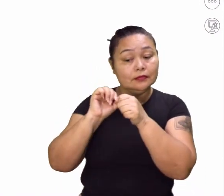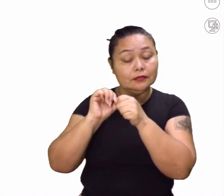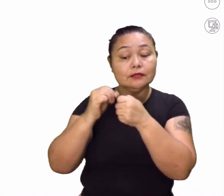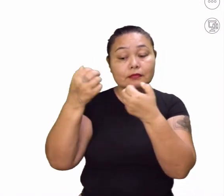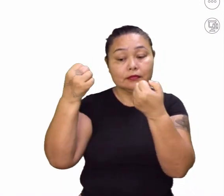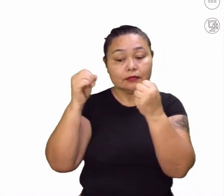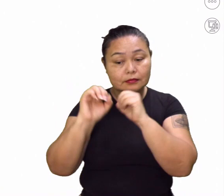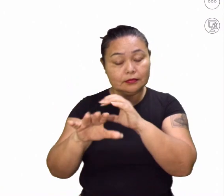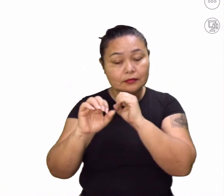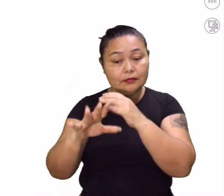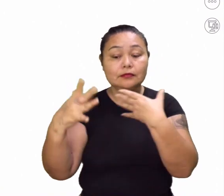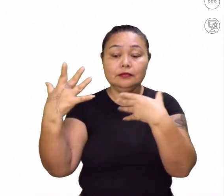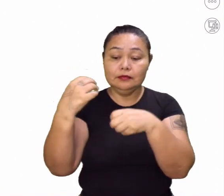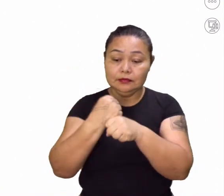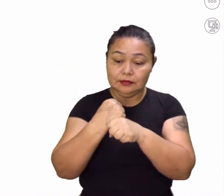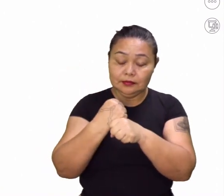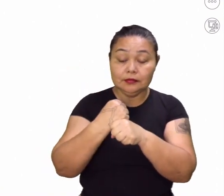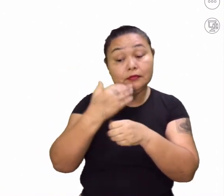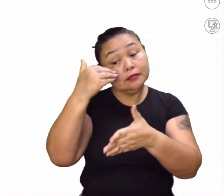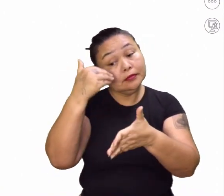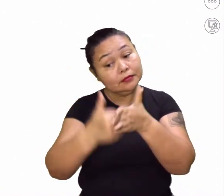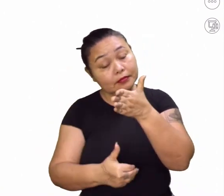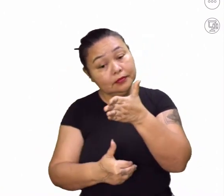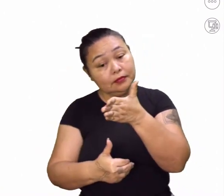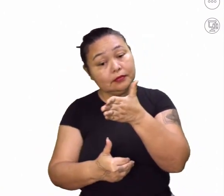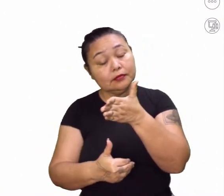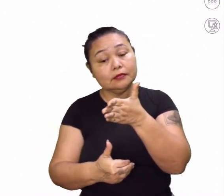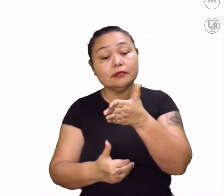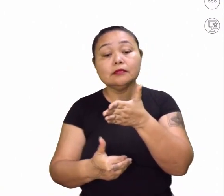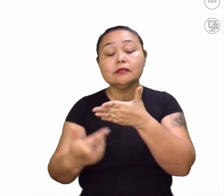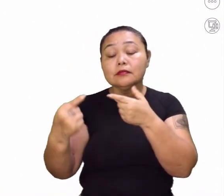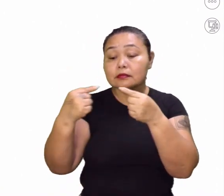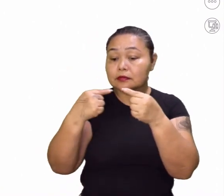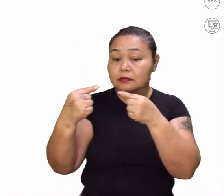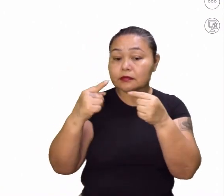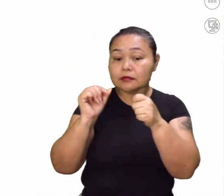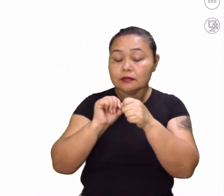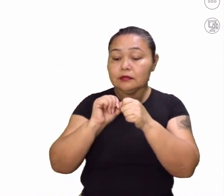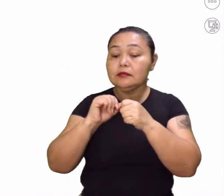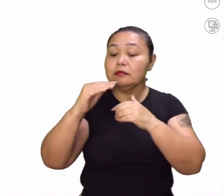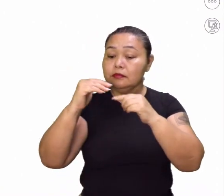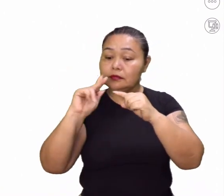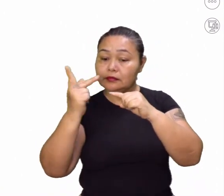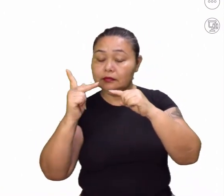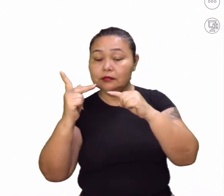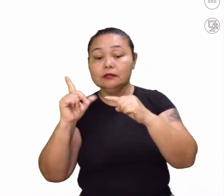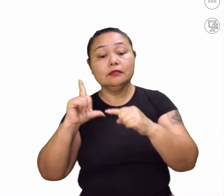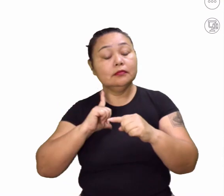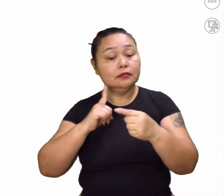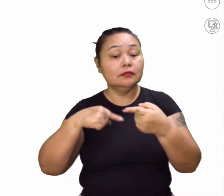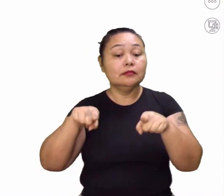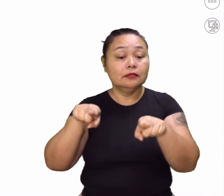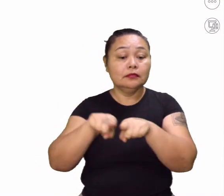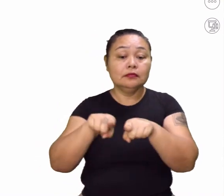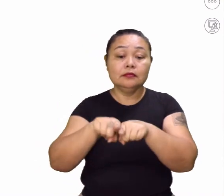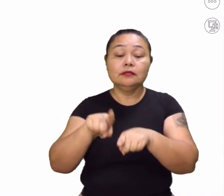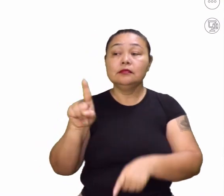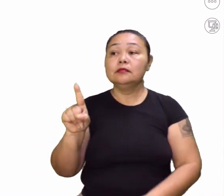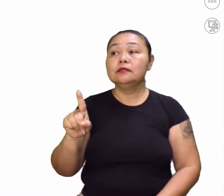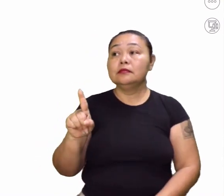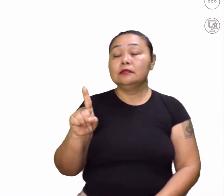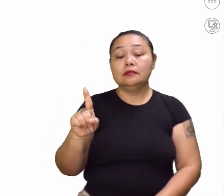que ensinamos, somar ou subtrair de acordo com os hemisférios. Mas também você pode